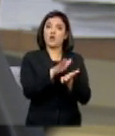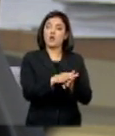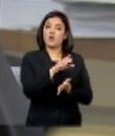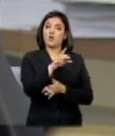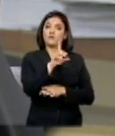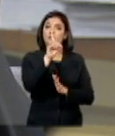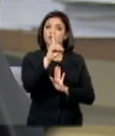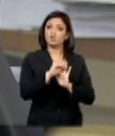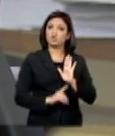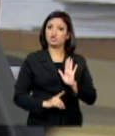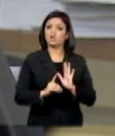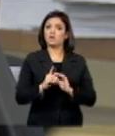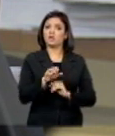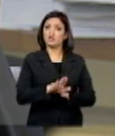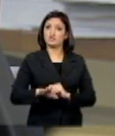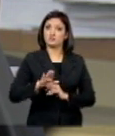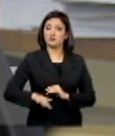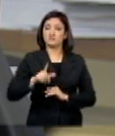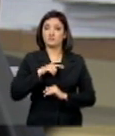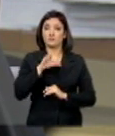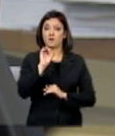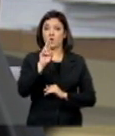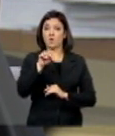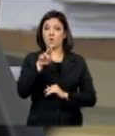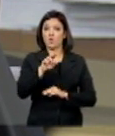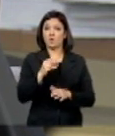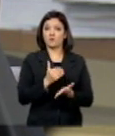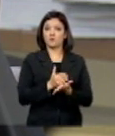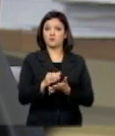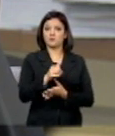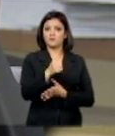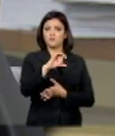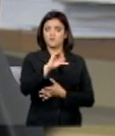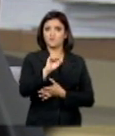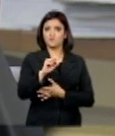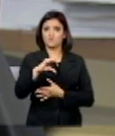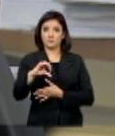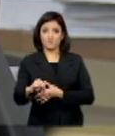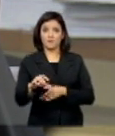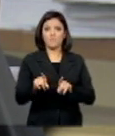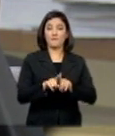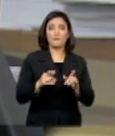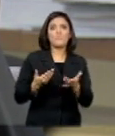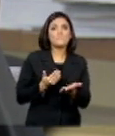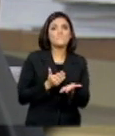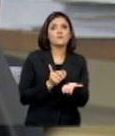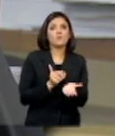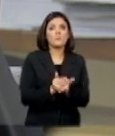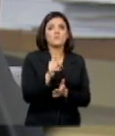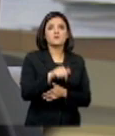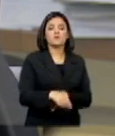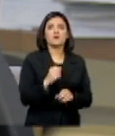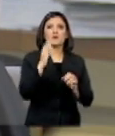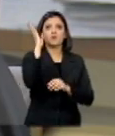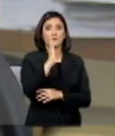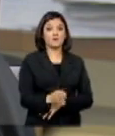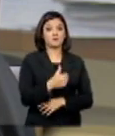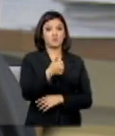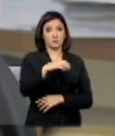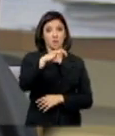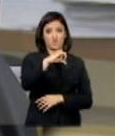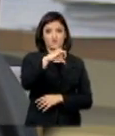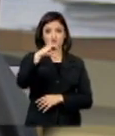crianças foi adotada pela onu em 1989 com vigência no brasil a partir de 9 90